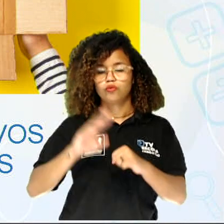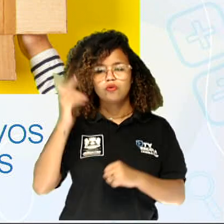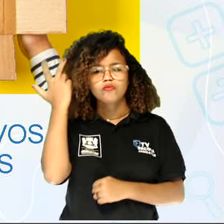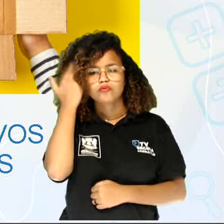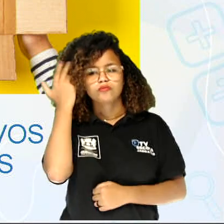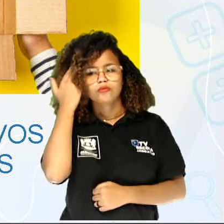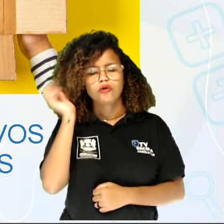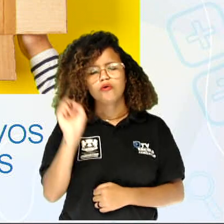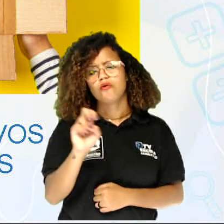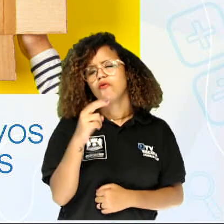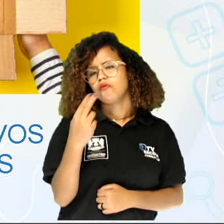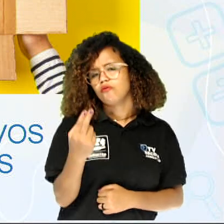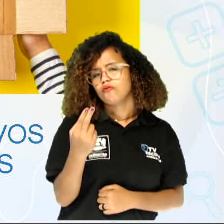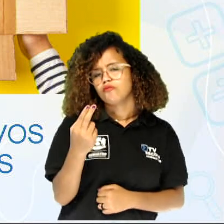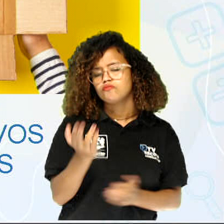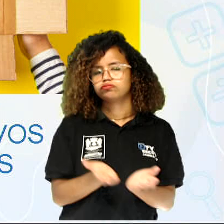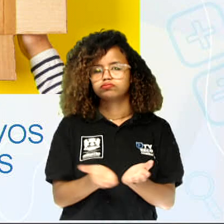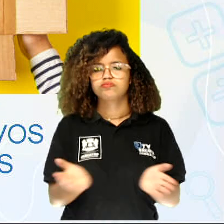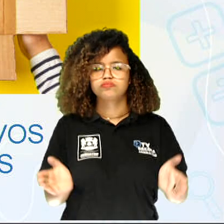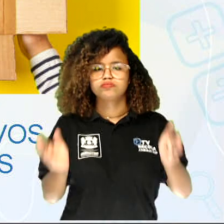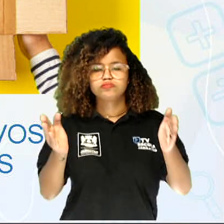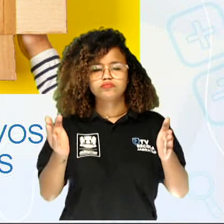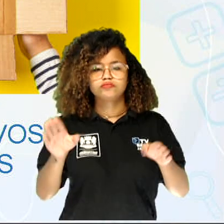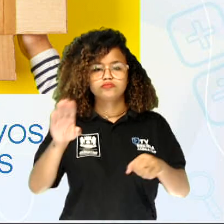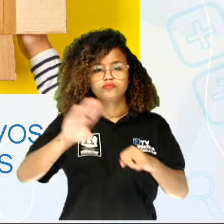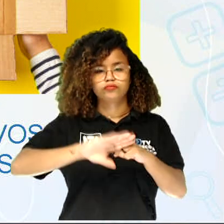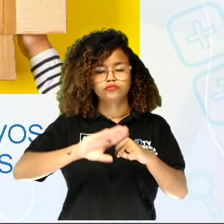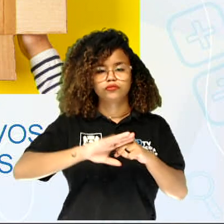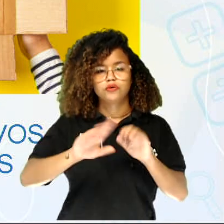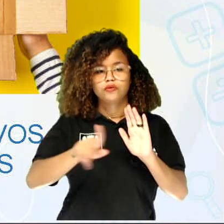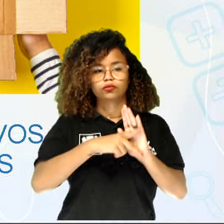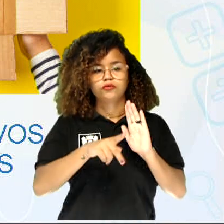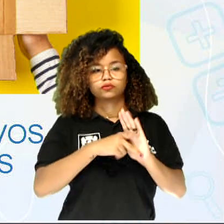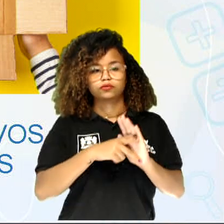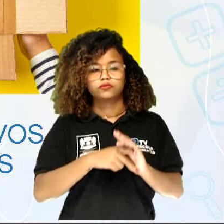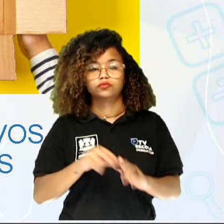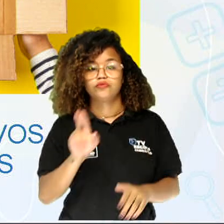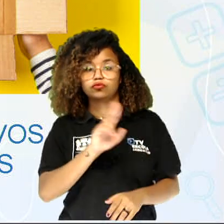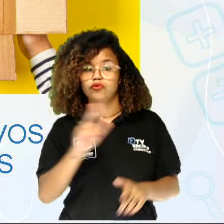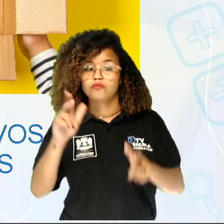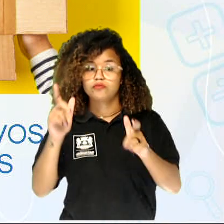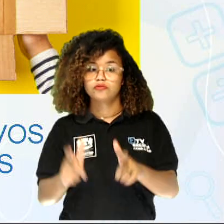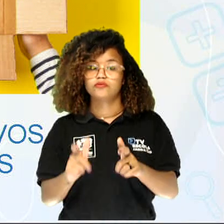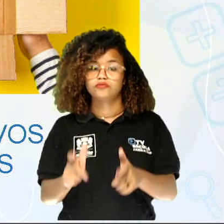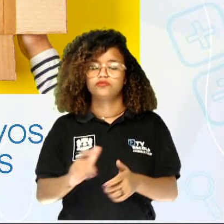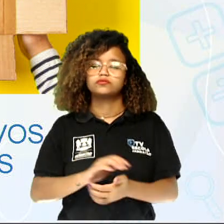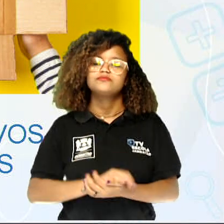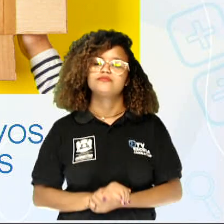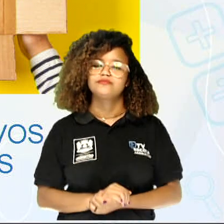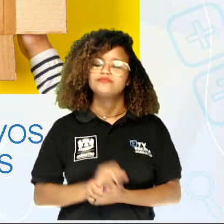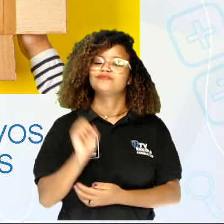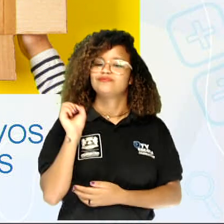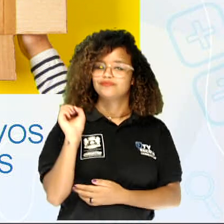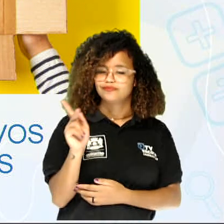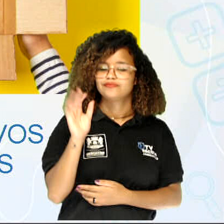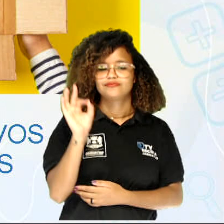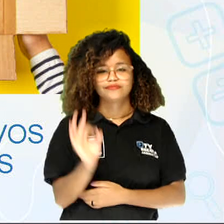comum ou caixa do substantivo próprio? Nome de lugar. Muito